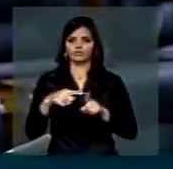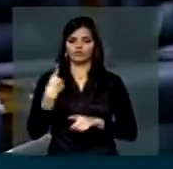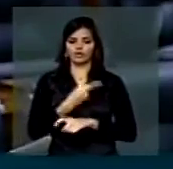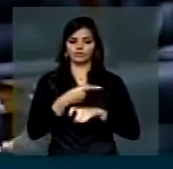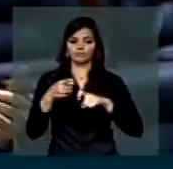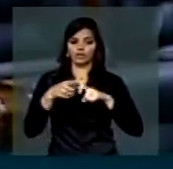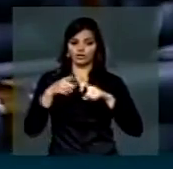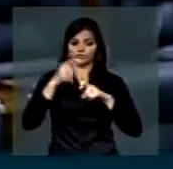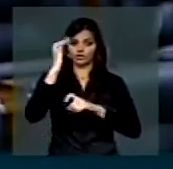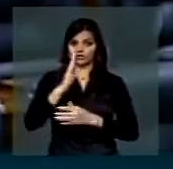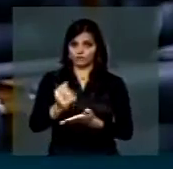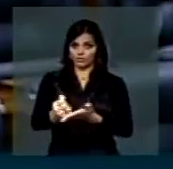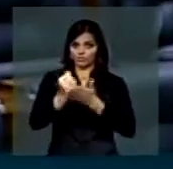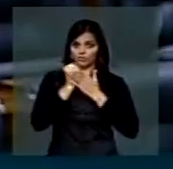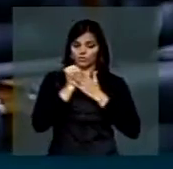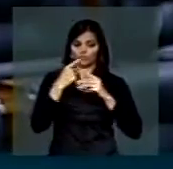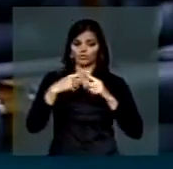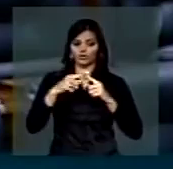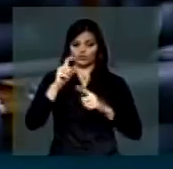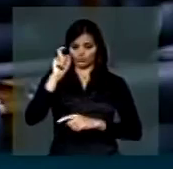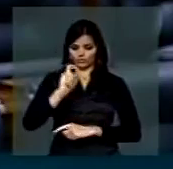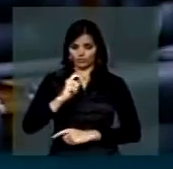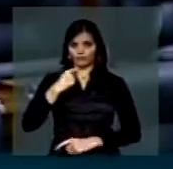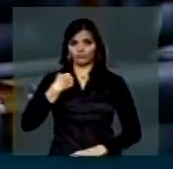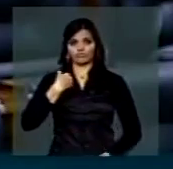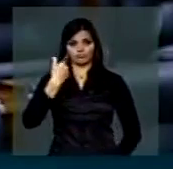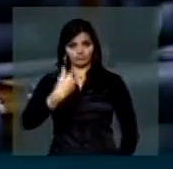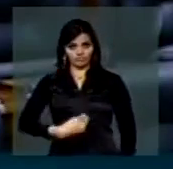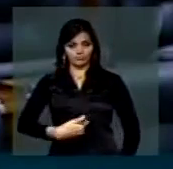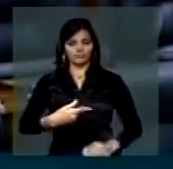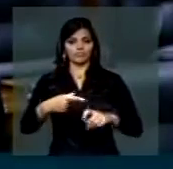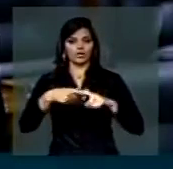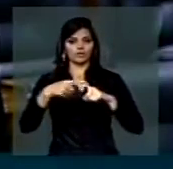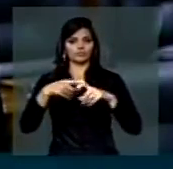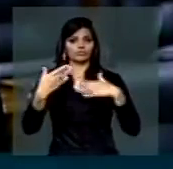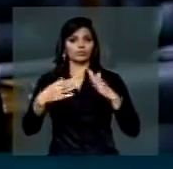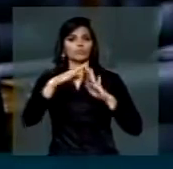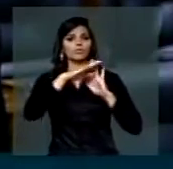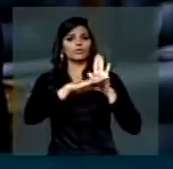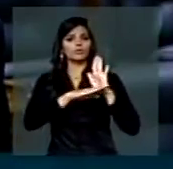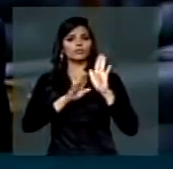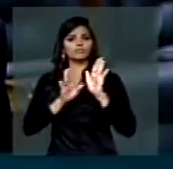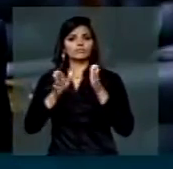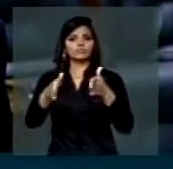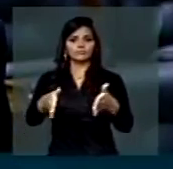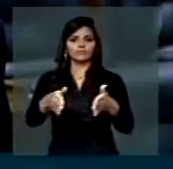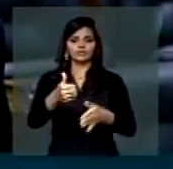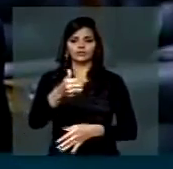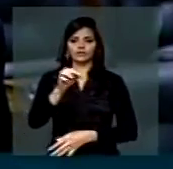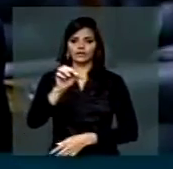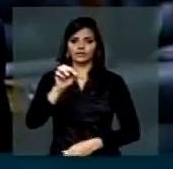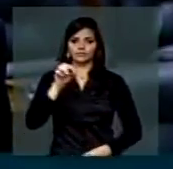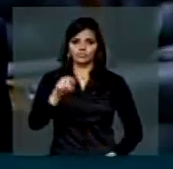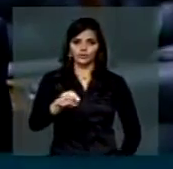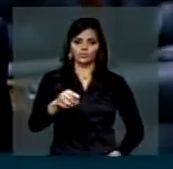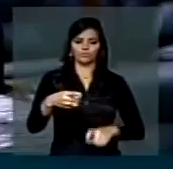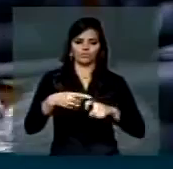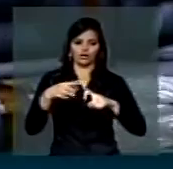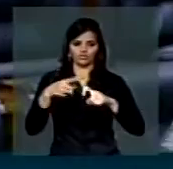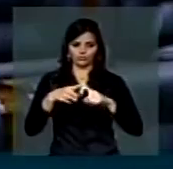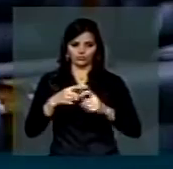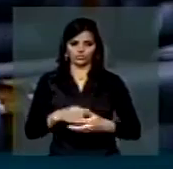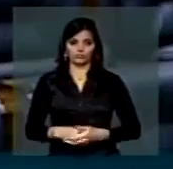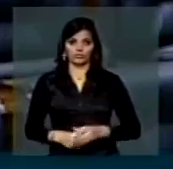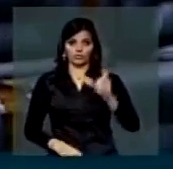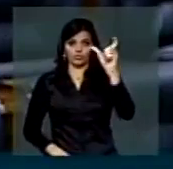médicos brasileiros, porque eu também sou médico, e num programa onde atuam 10 mil médicos, quando